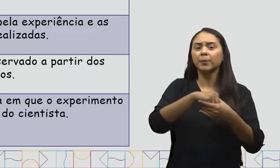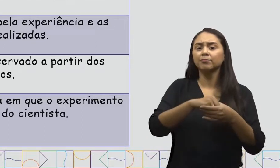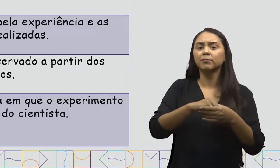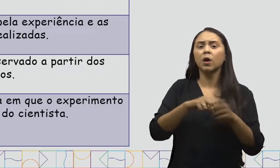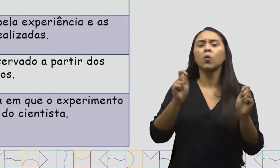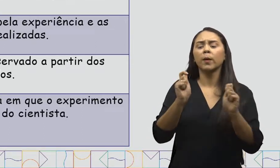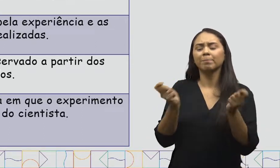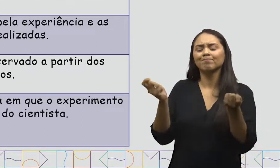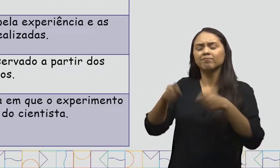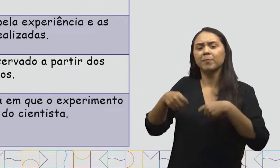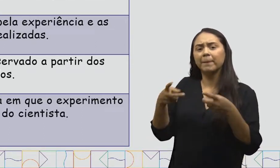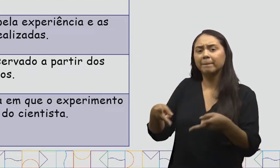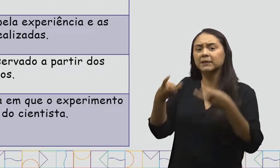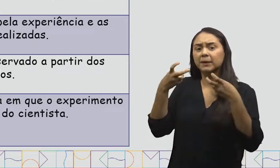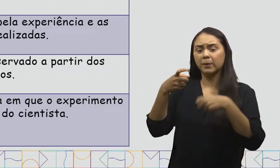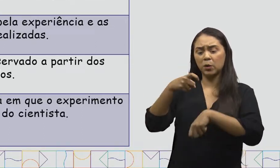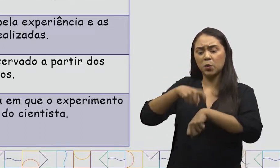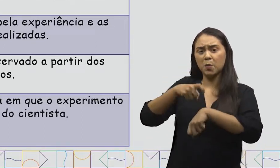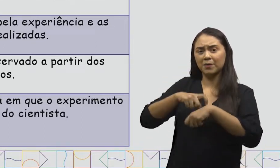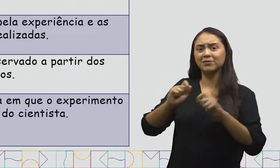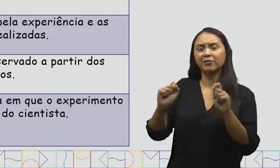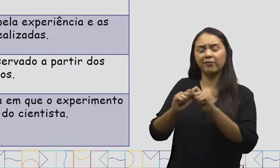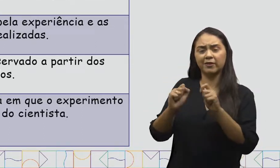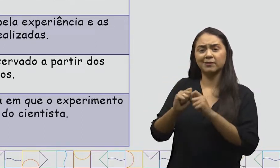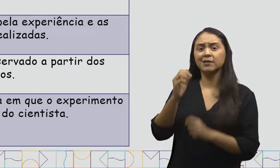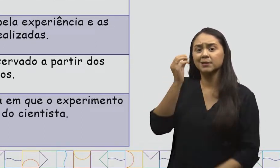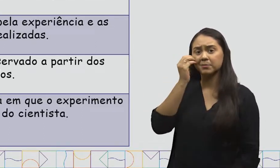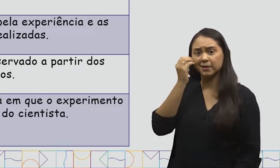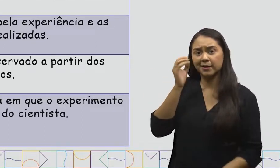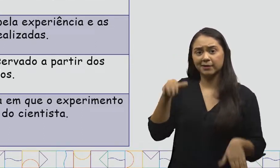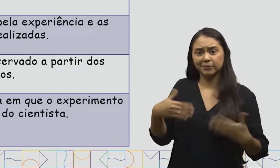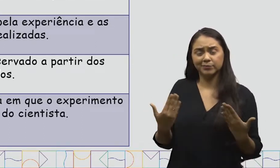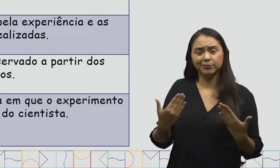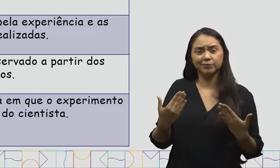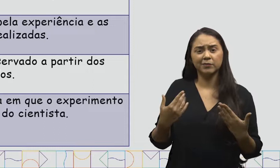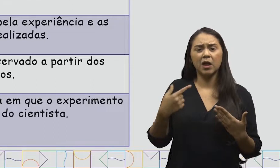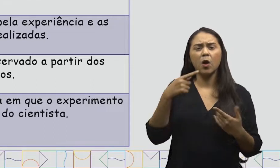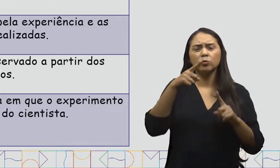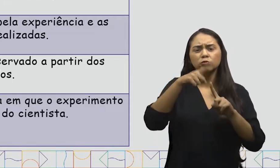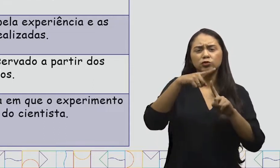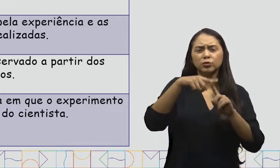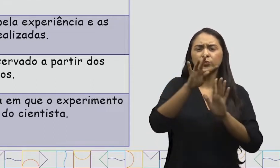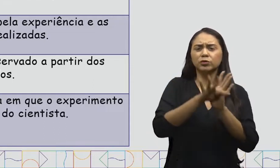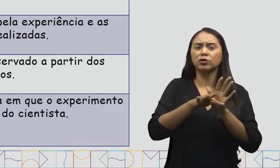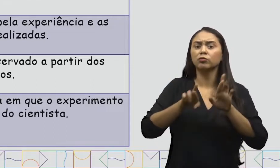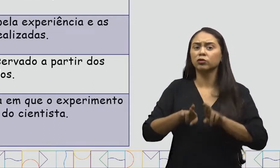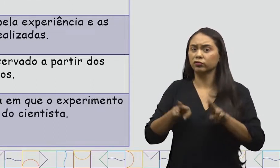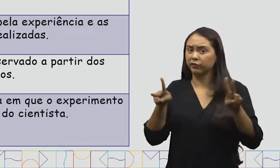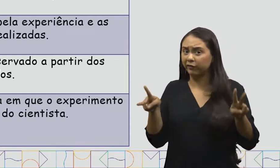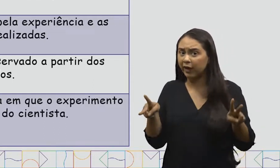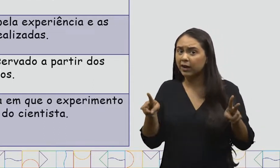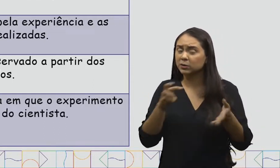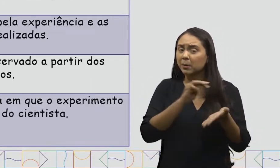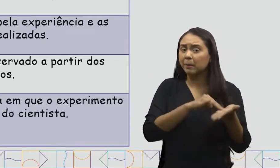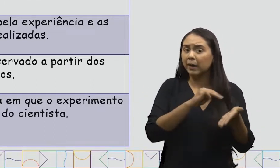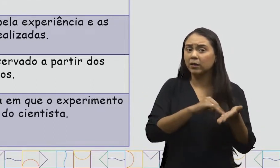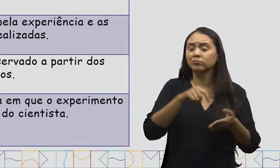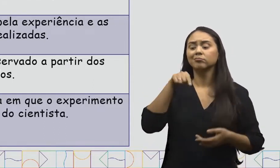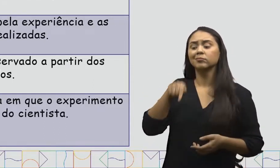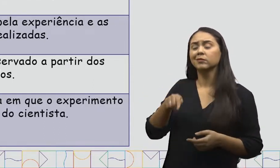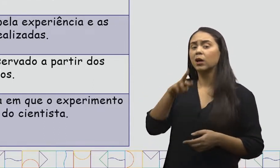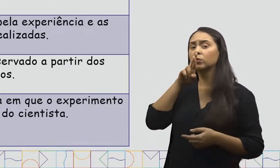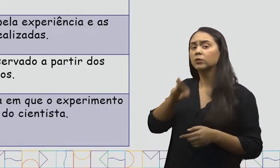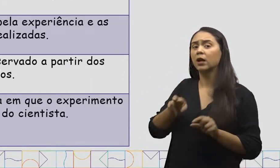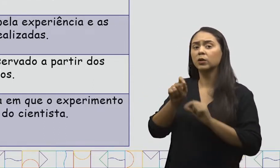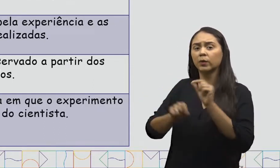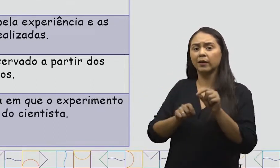a partir da execução da experiência. A linguagem utilizada é diferente do item métodos, pois neste item